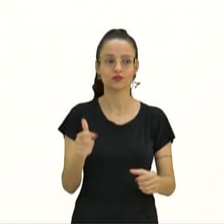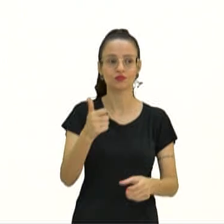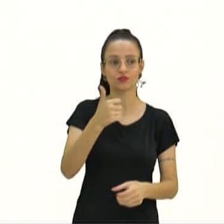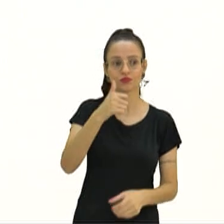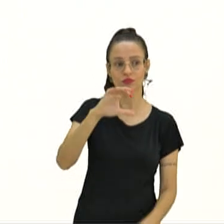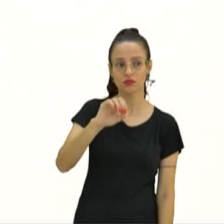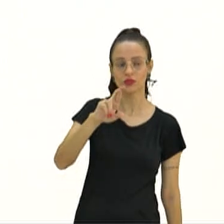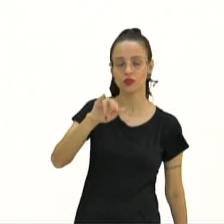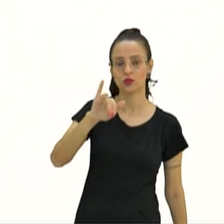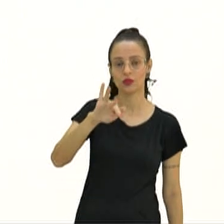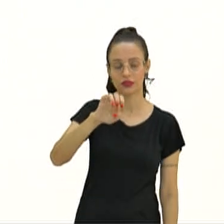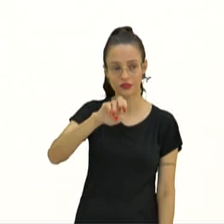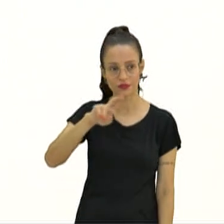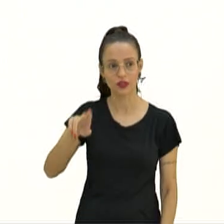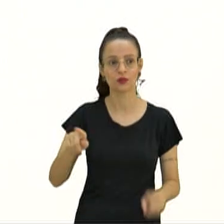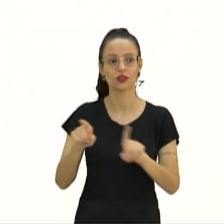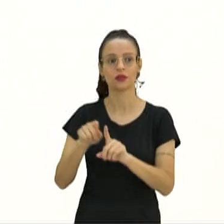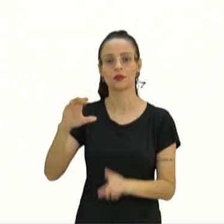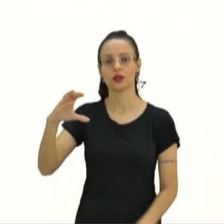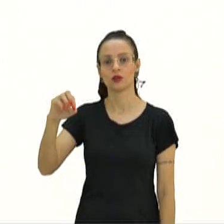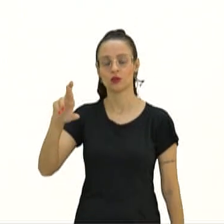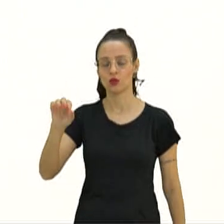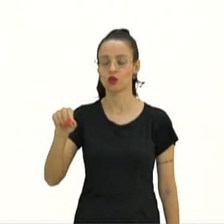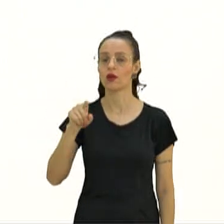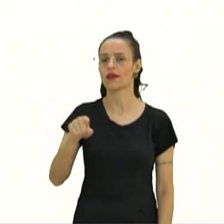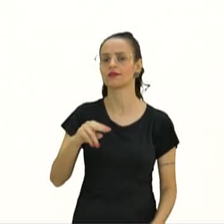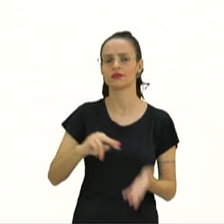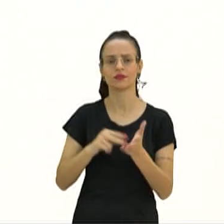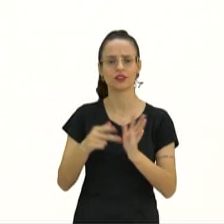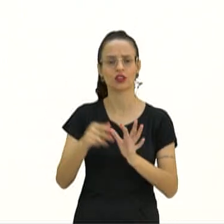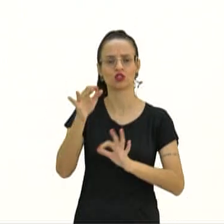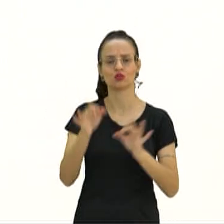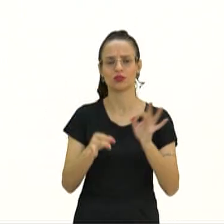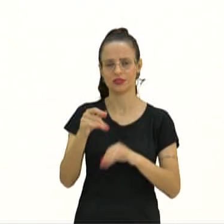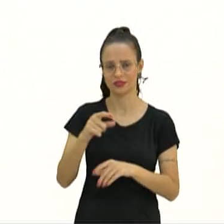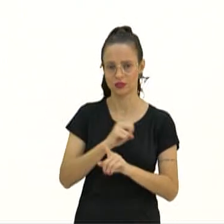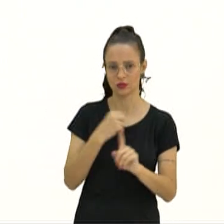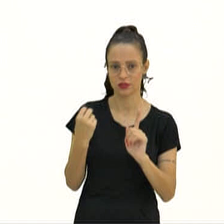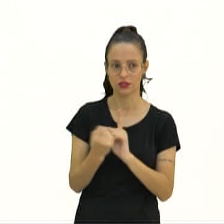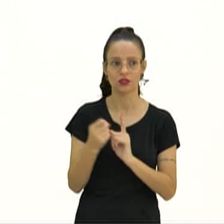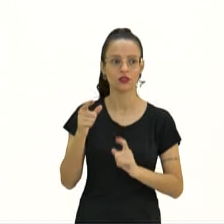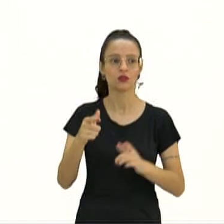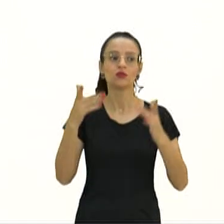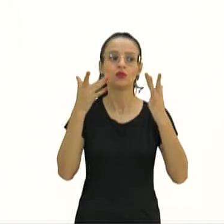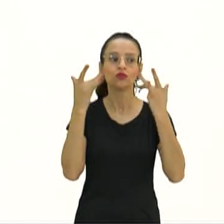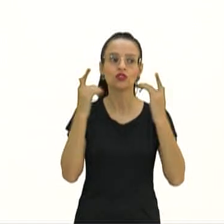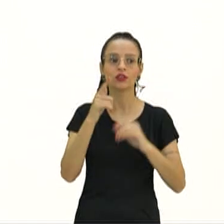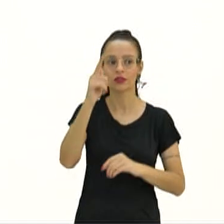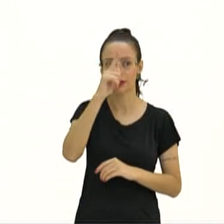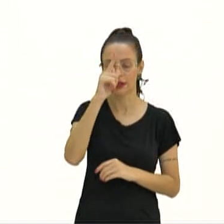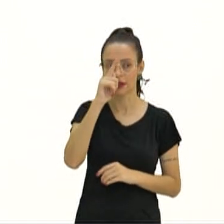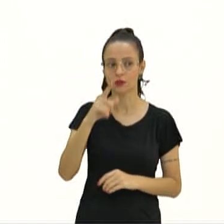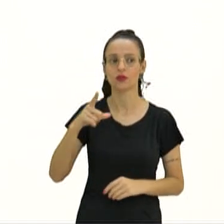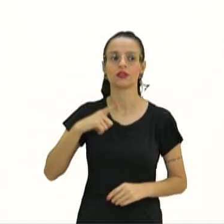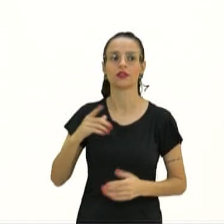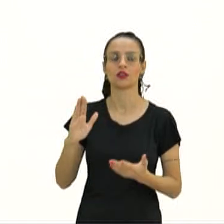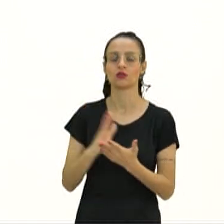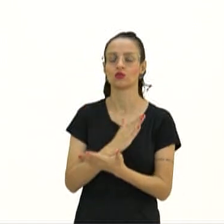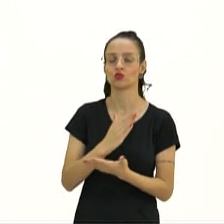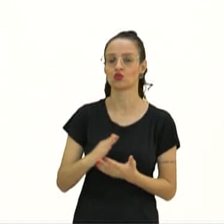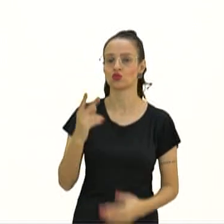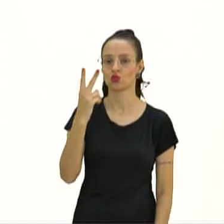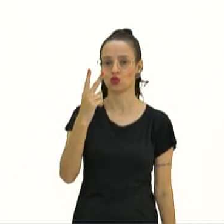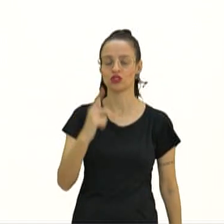que simbolizava o juízo da sociedade. O teatro, grego se dividia em dois